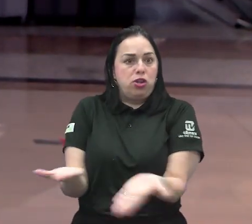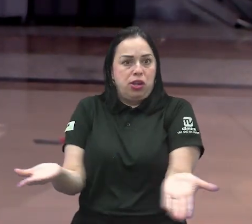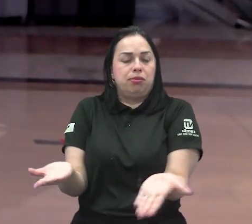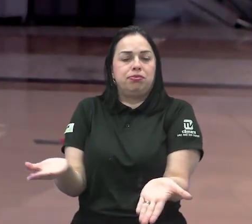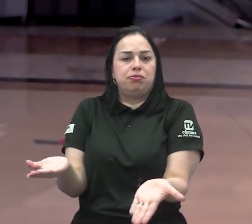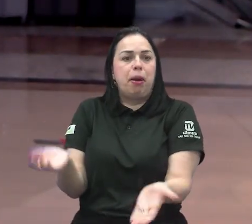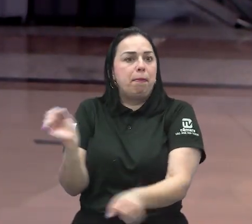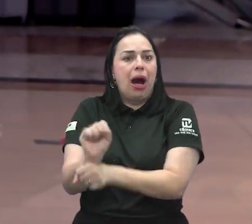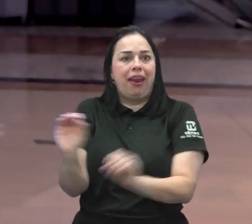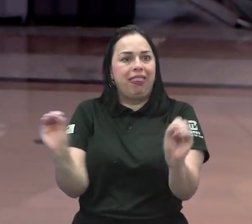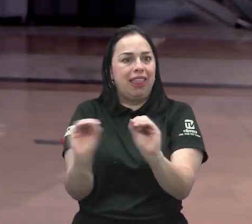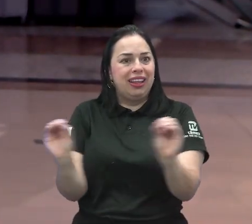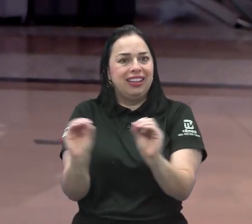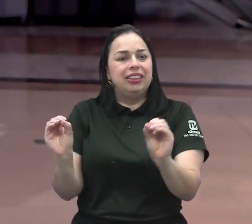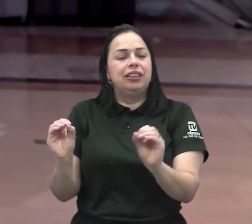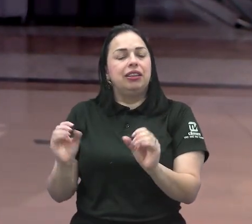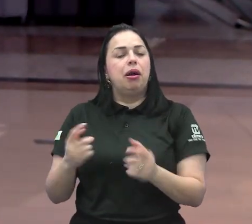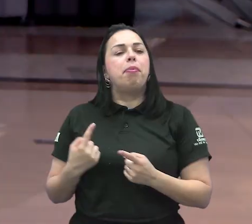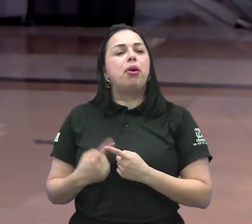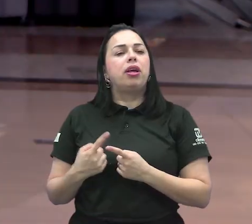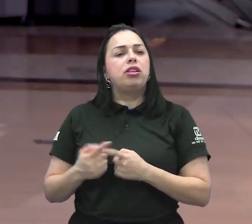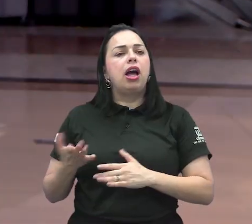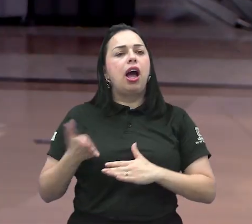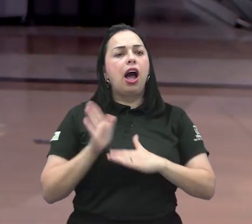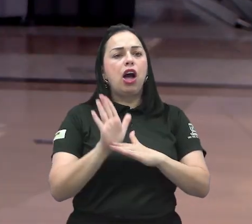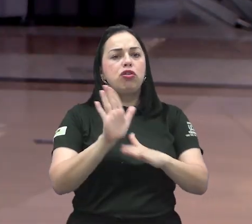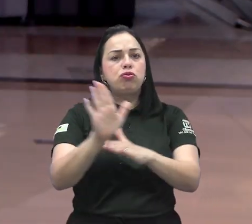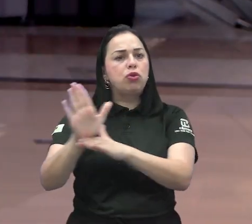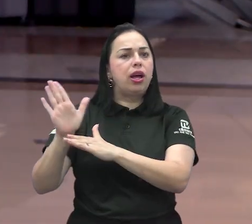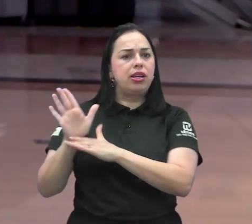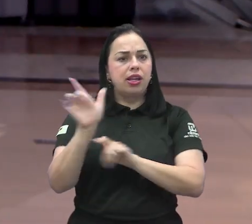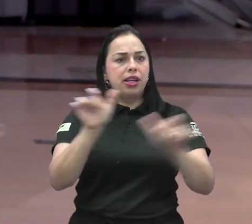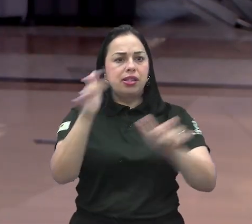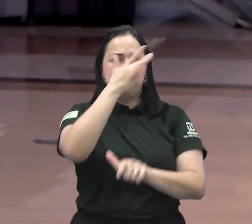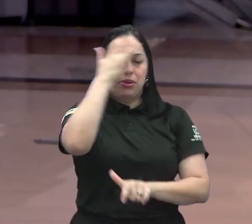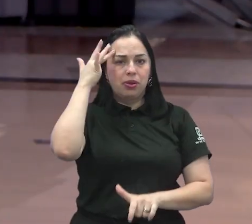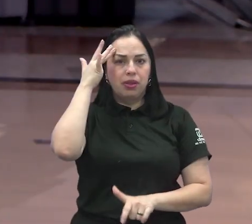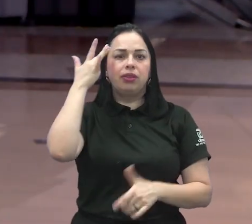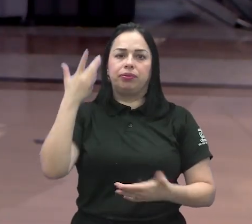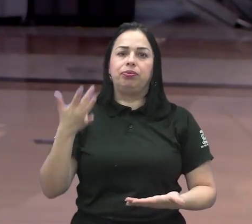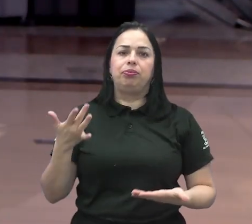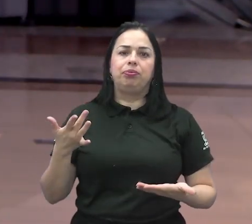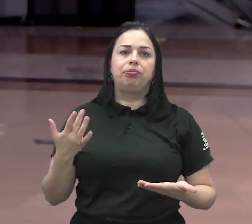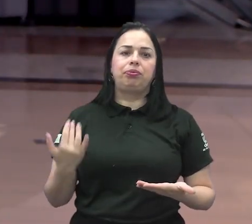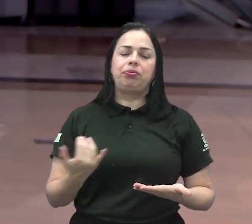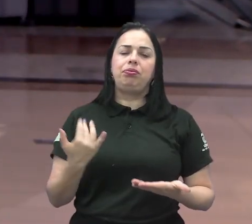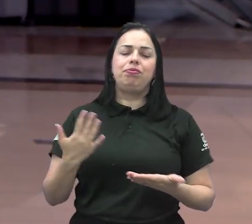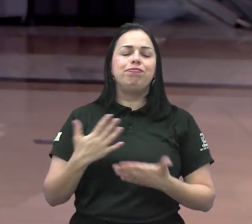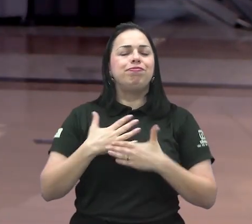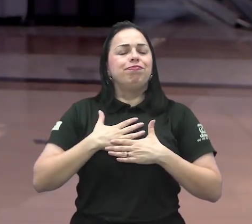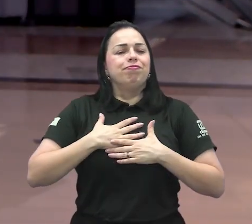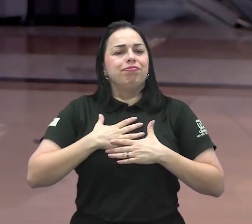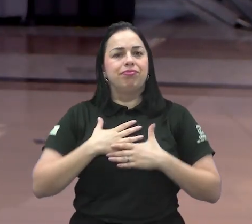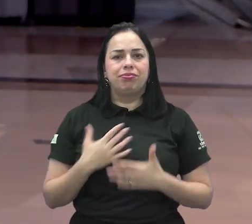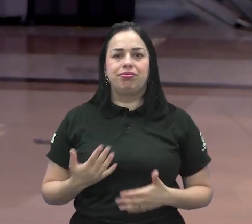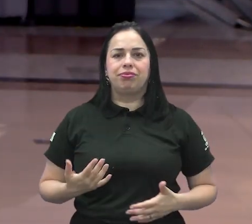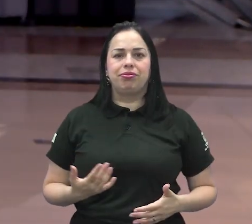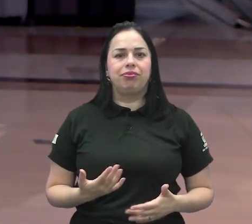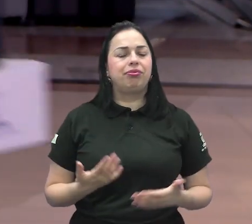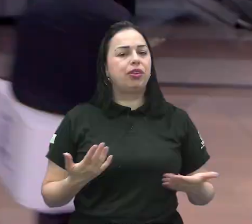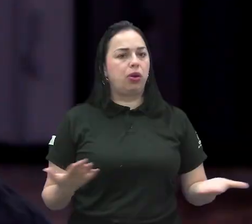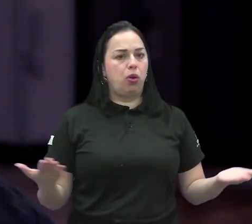parei. Porque é uma sensação única mesmo você poder, né, doar o seu sangue e ajudar as pessoas, né? Muito, muito